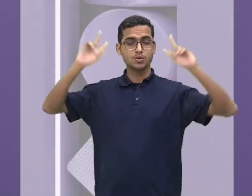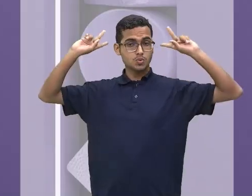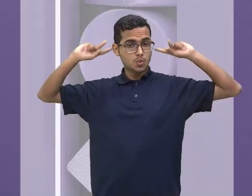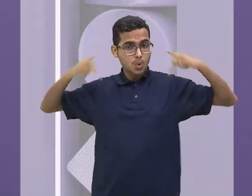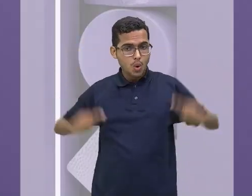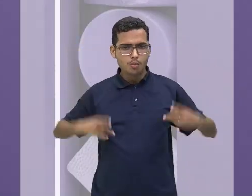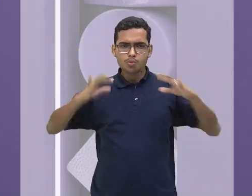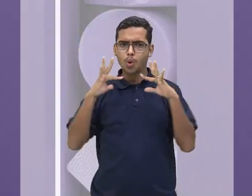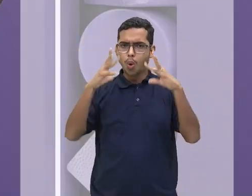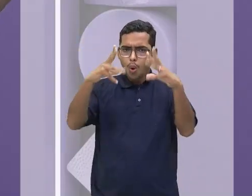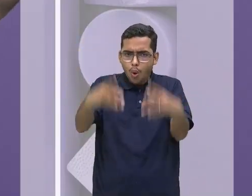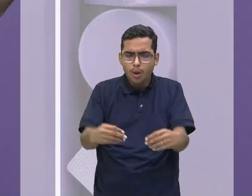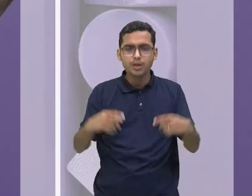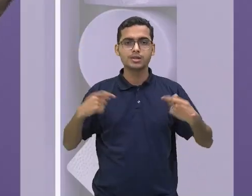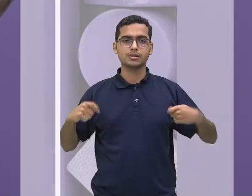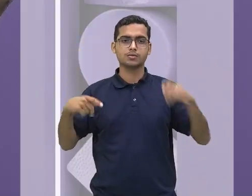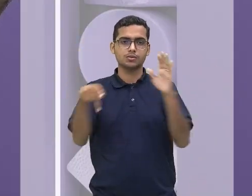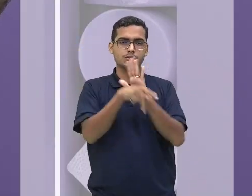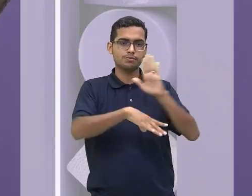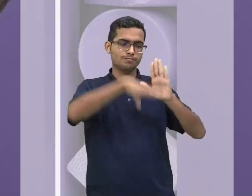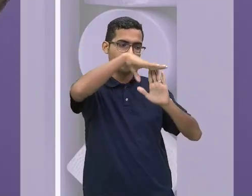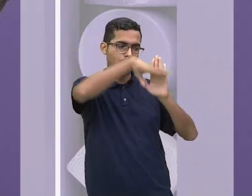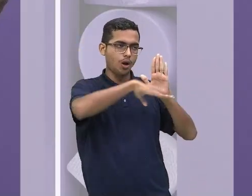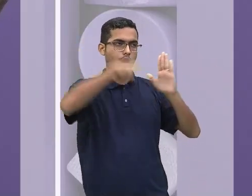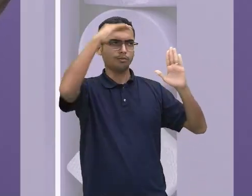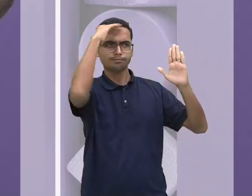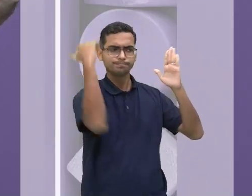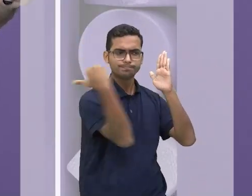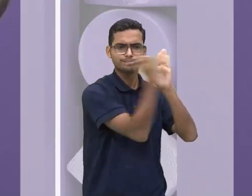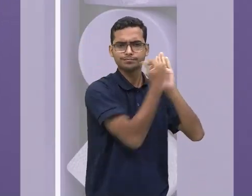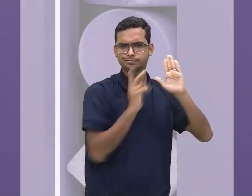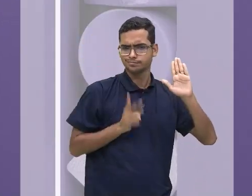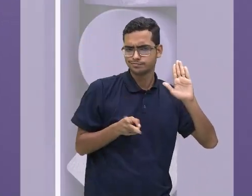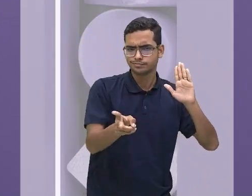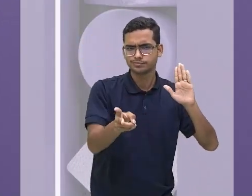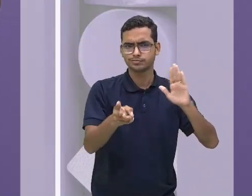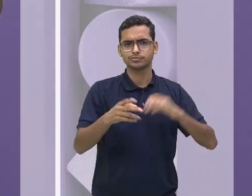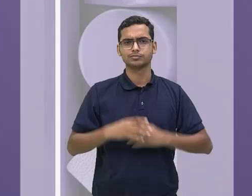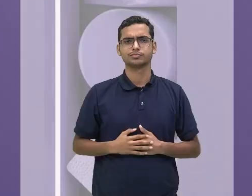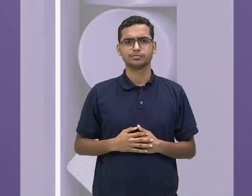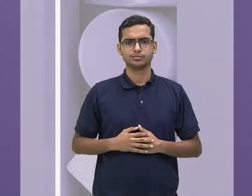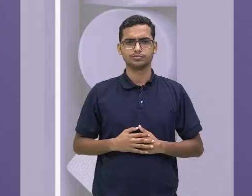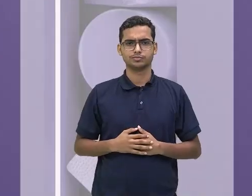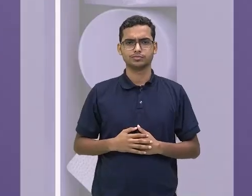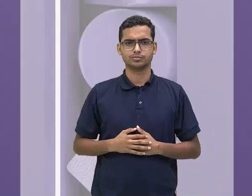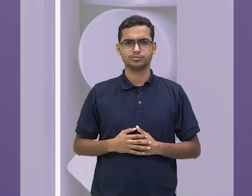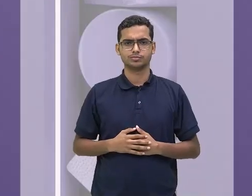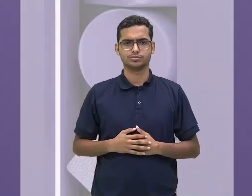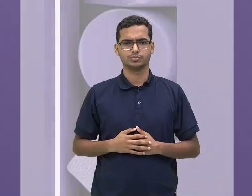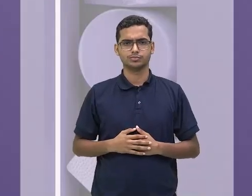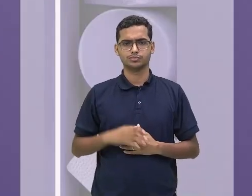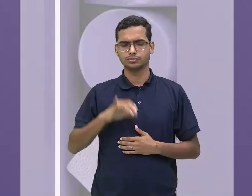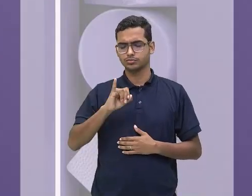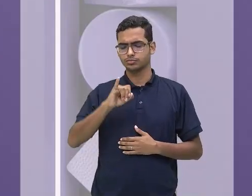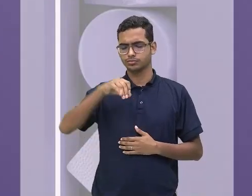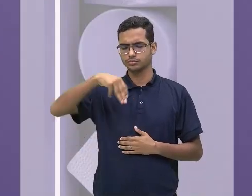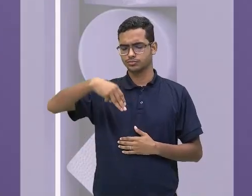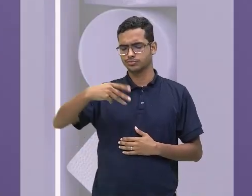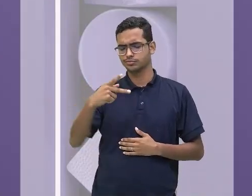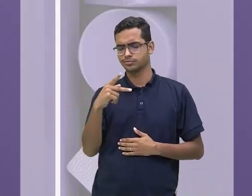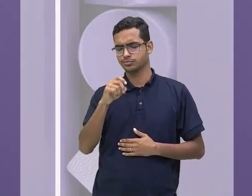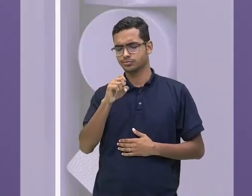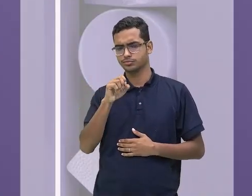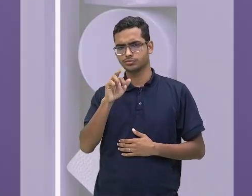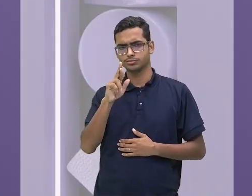um imperativo categórico. Então, essa ideia de imperativo categórico, no fundo, é